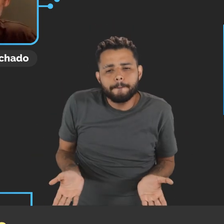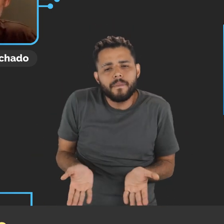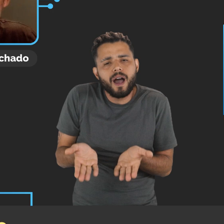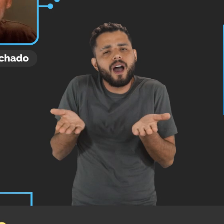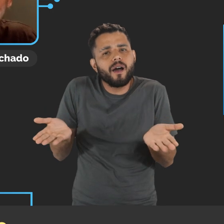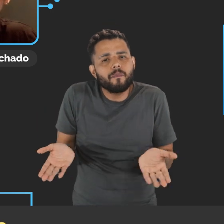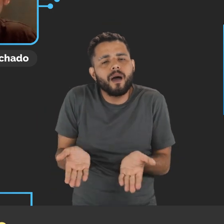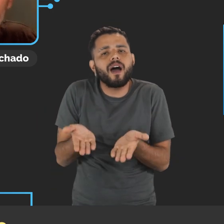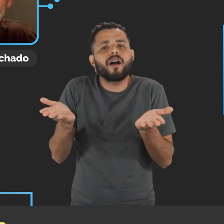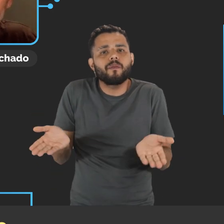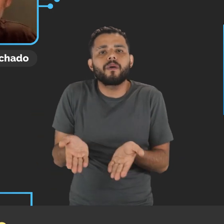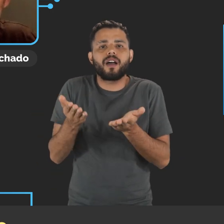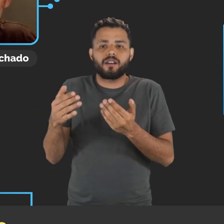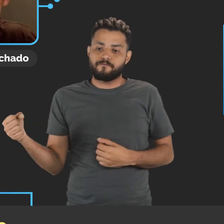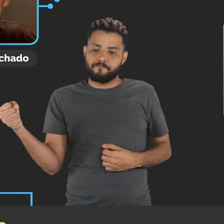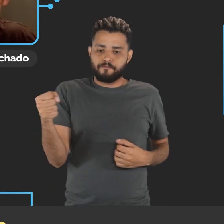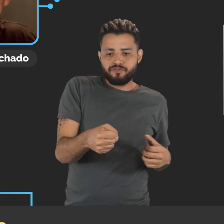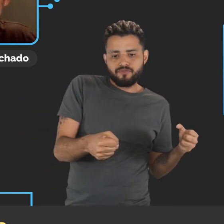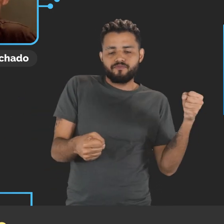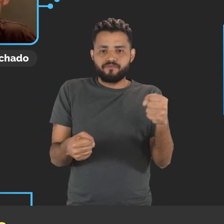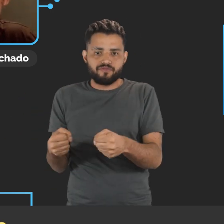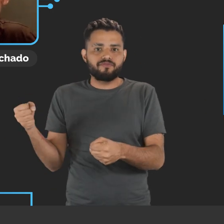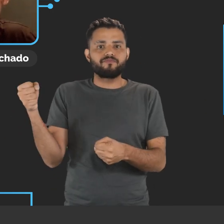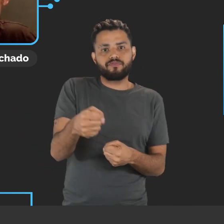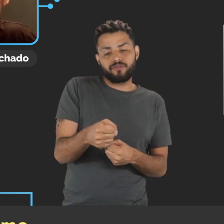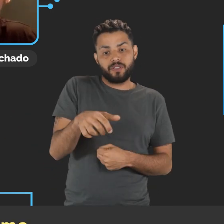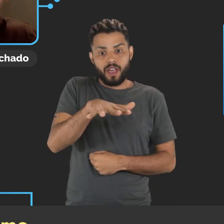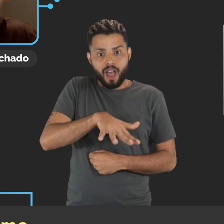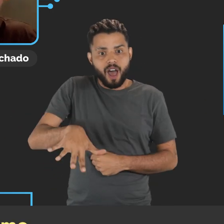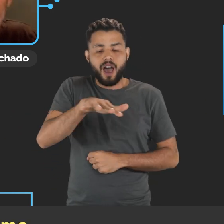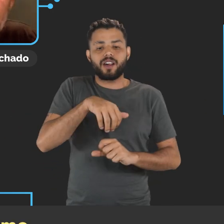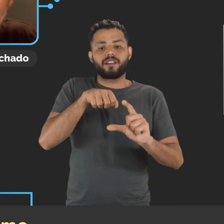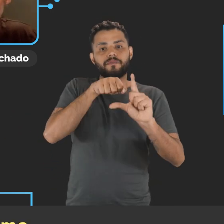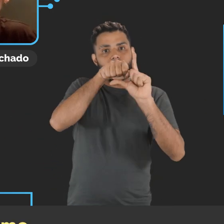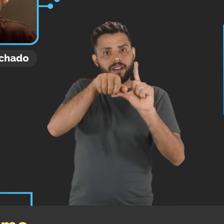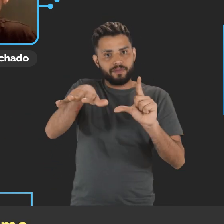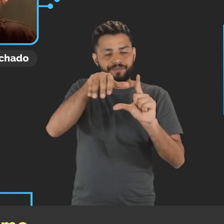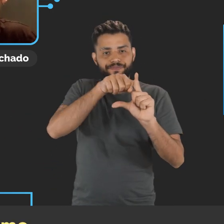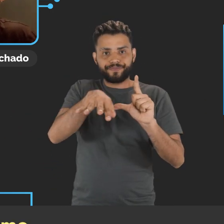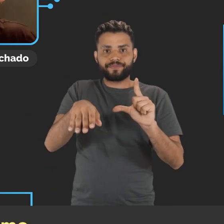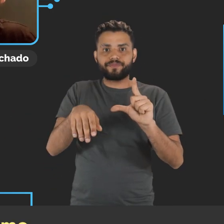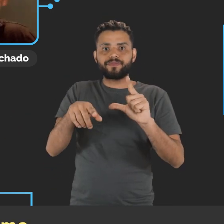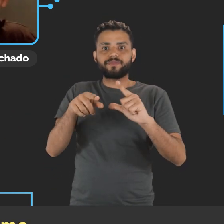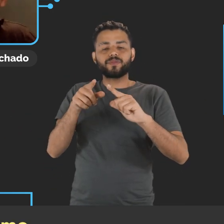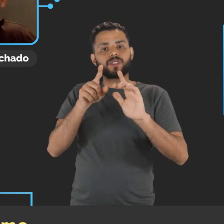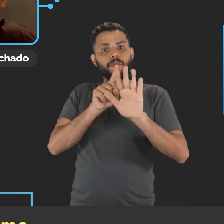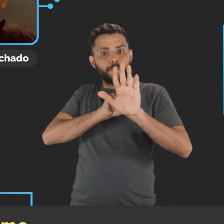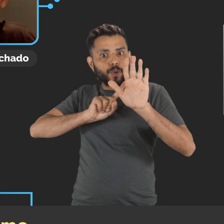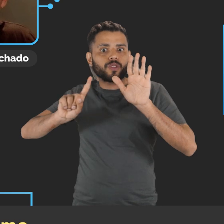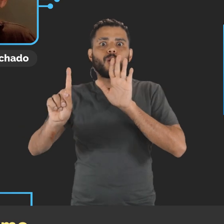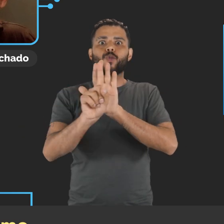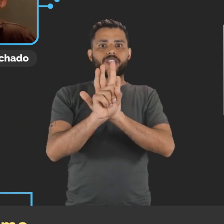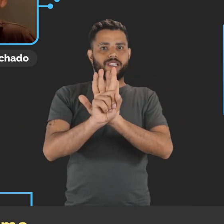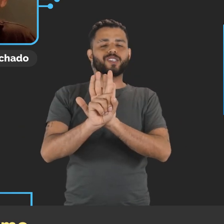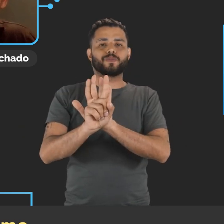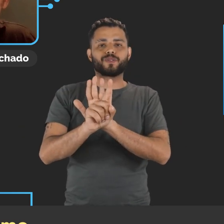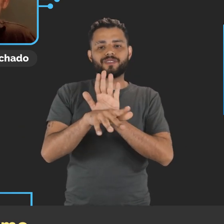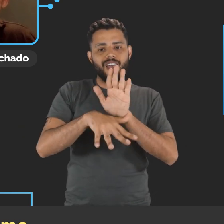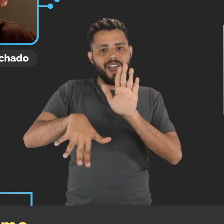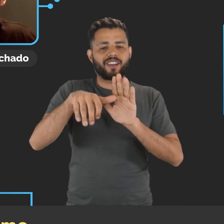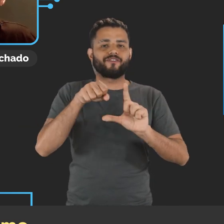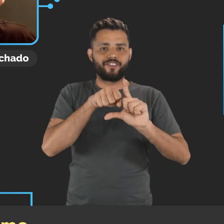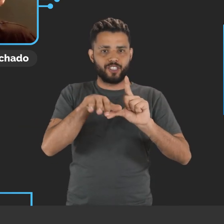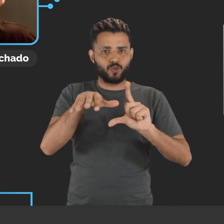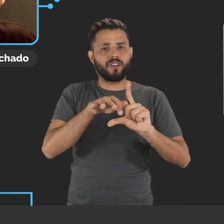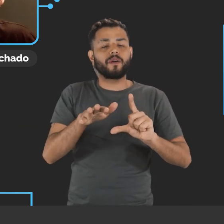de inclusão, de fato, das pessoas do mercado audiovisual, ocupando esses lugares de protagonismo no mercado audiovisual,